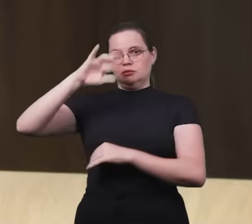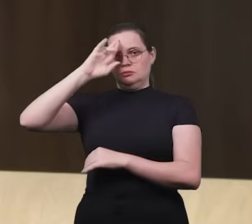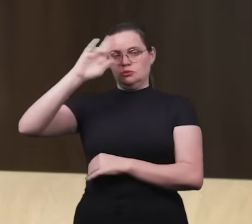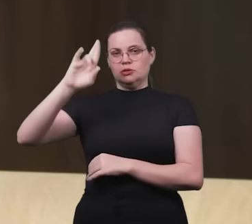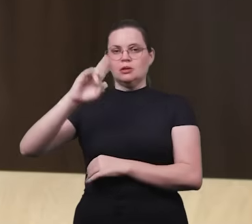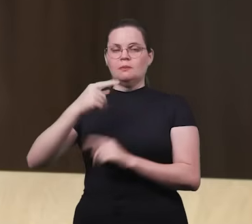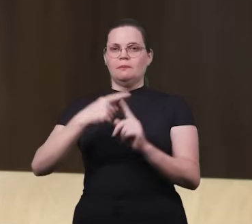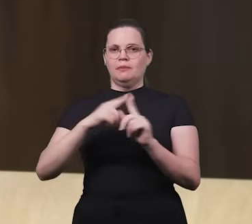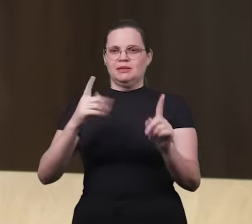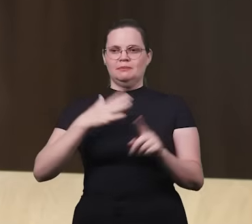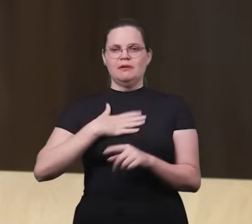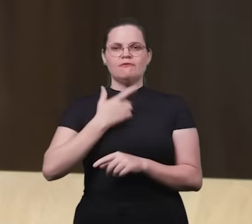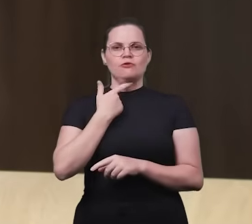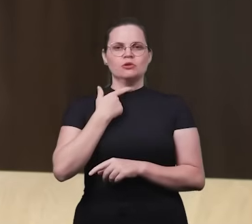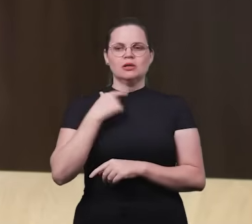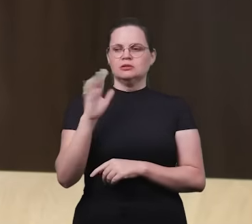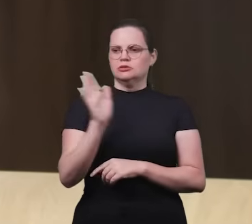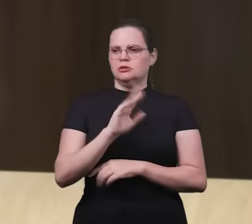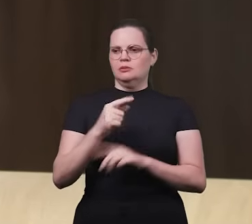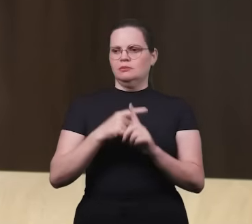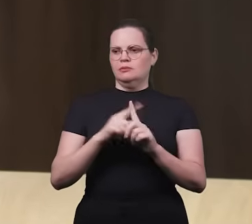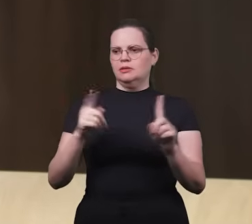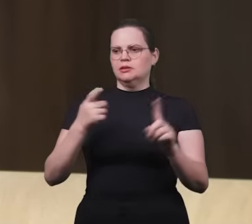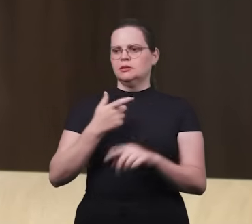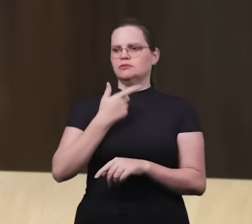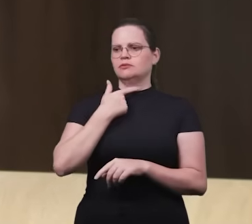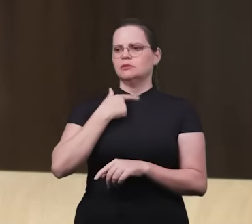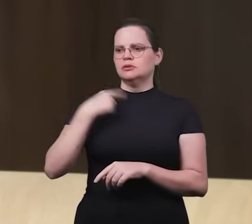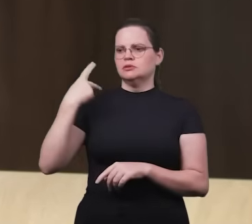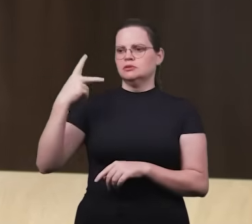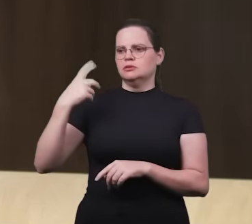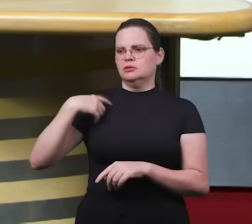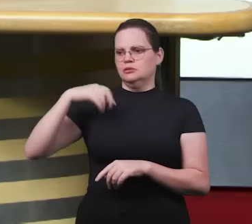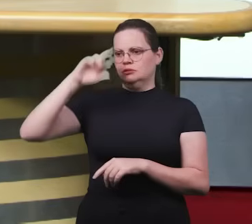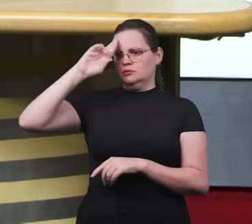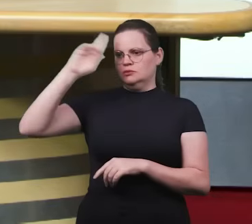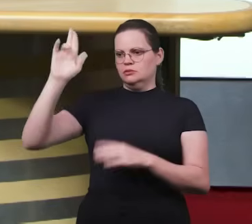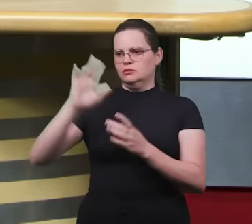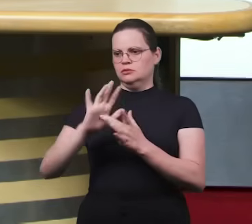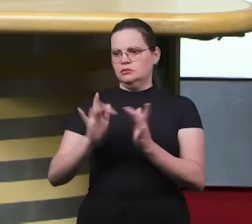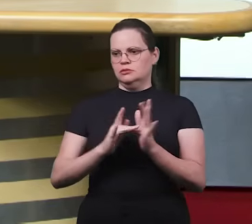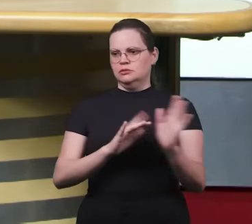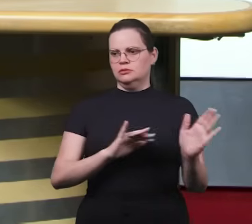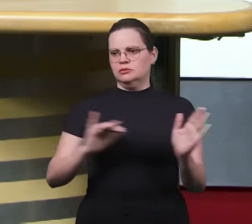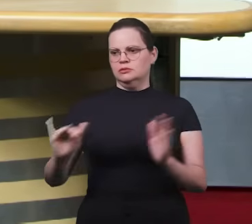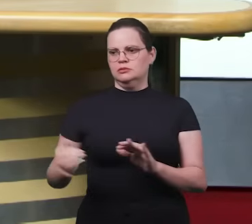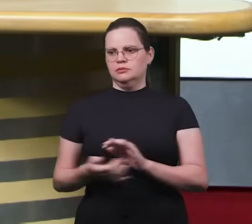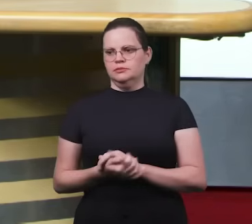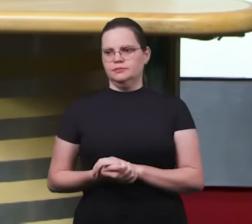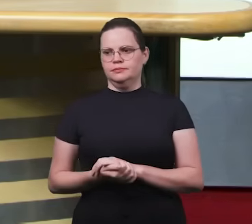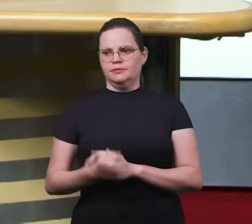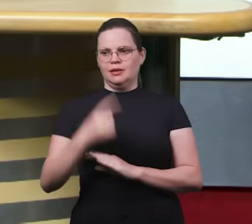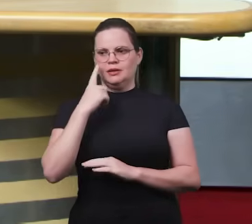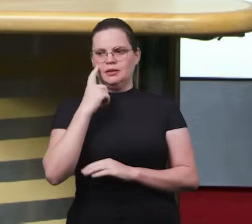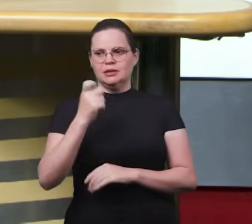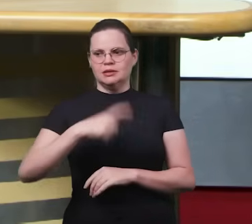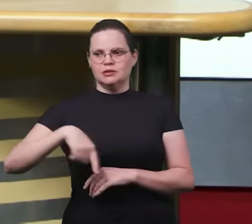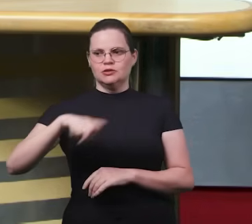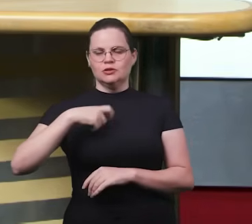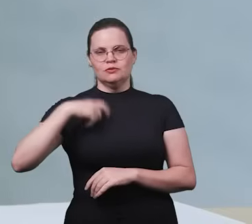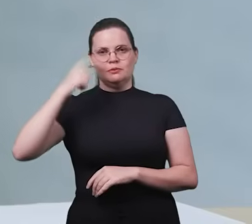não a nossa vontade, mas a vontade daquele que nos chamou. Não, o interessante é que se nós pararmos para pensar,